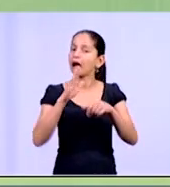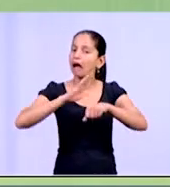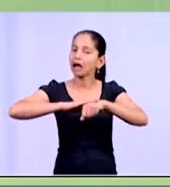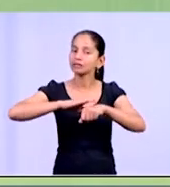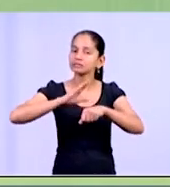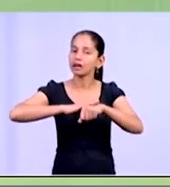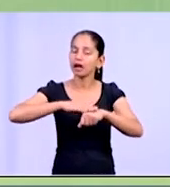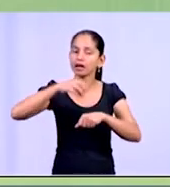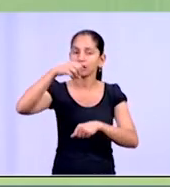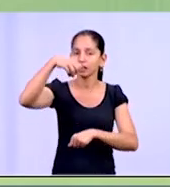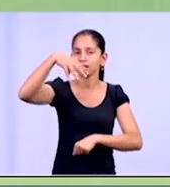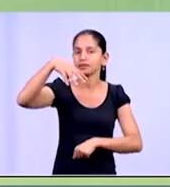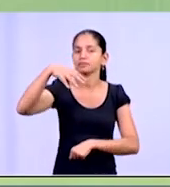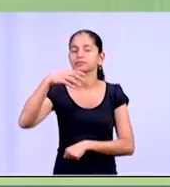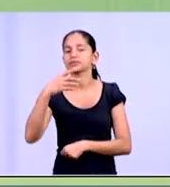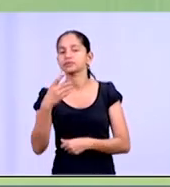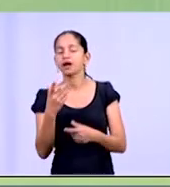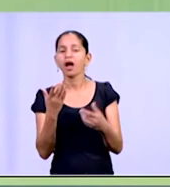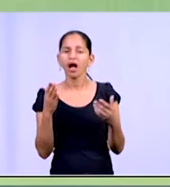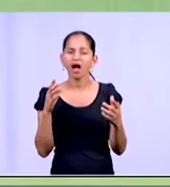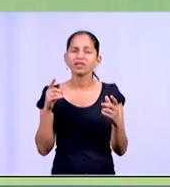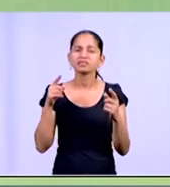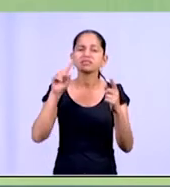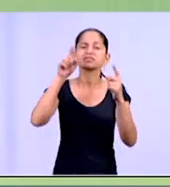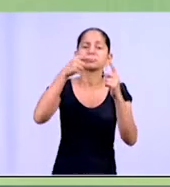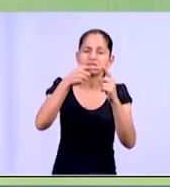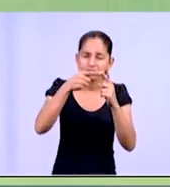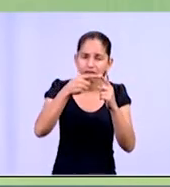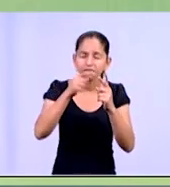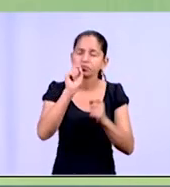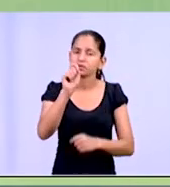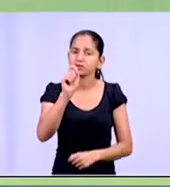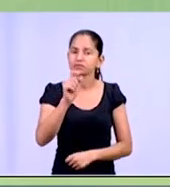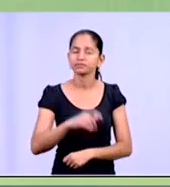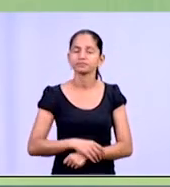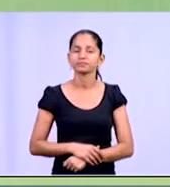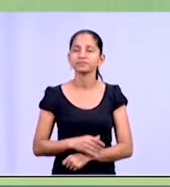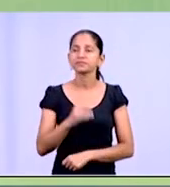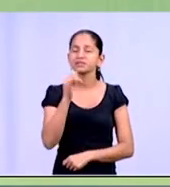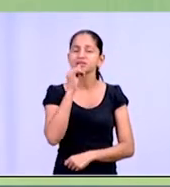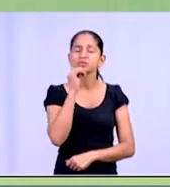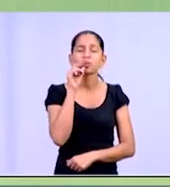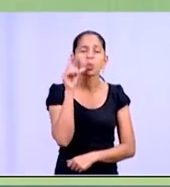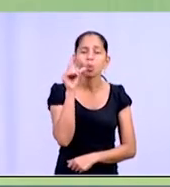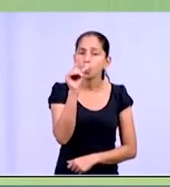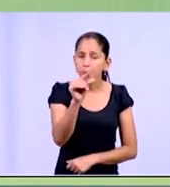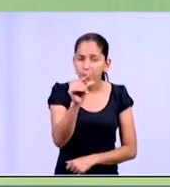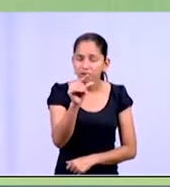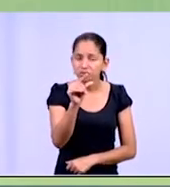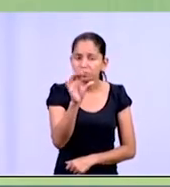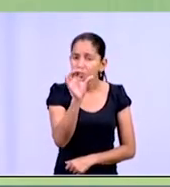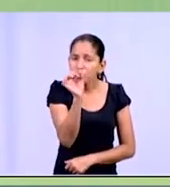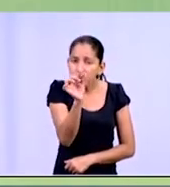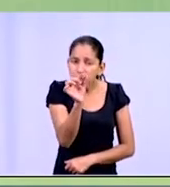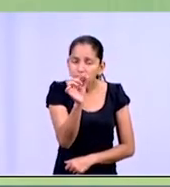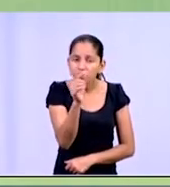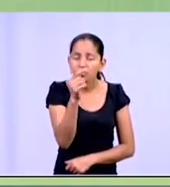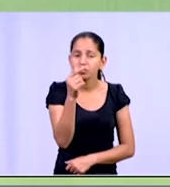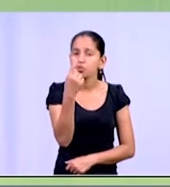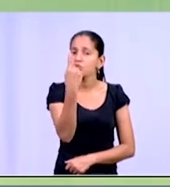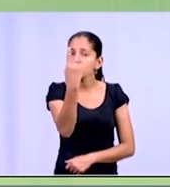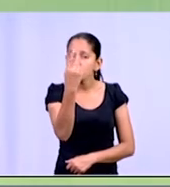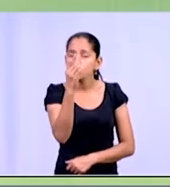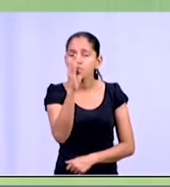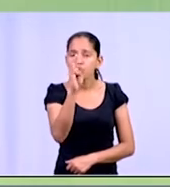mais e mais lâmpadas até chegar a um definido. Ah, o interessante mesmo, o mínimo necessário não é um bit, não